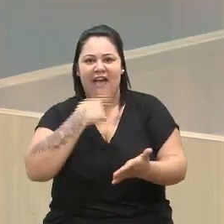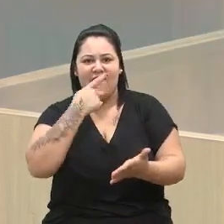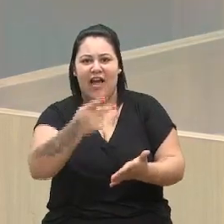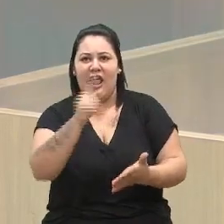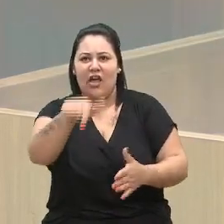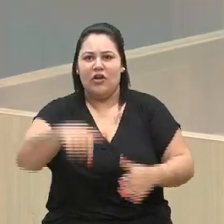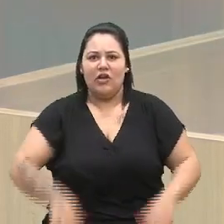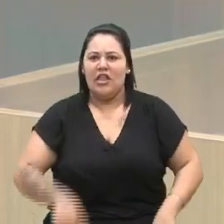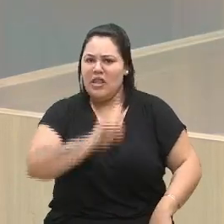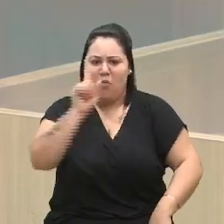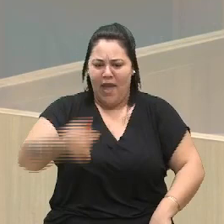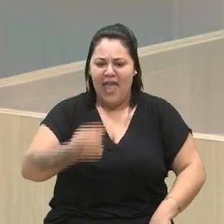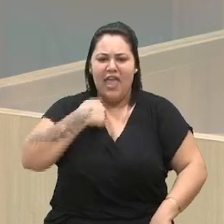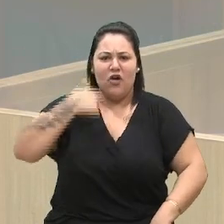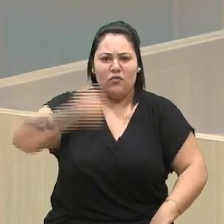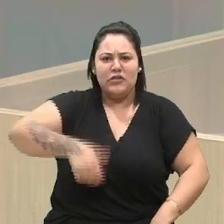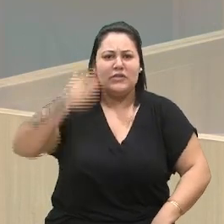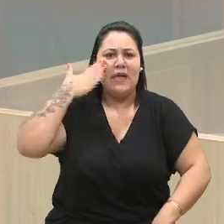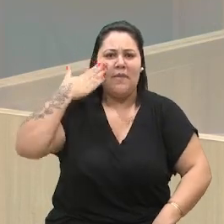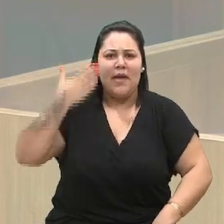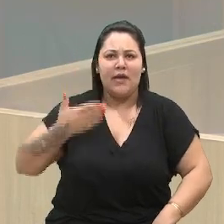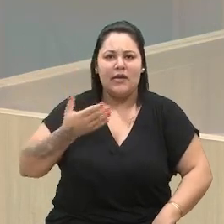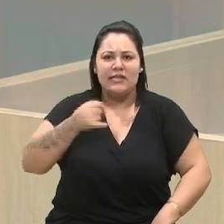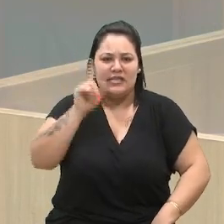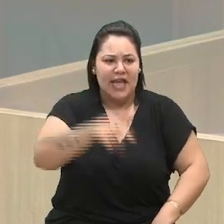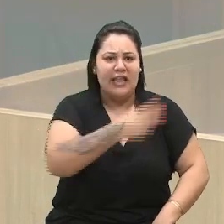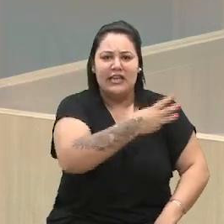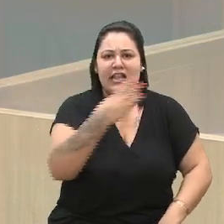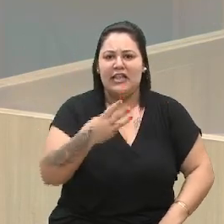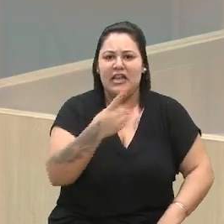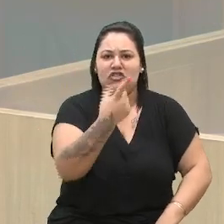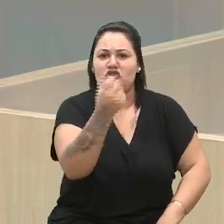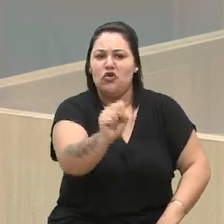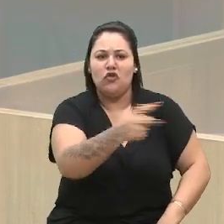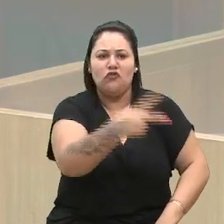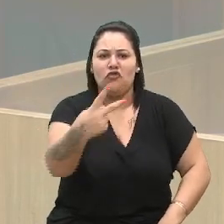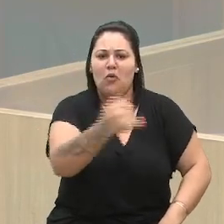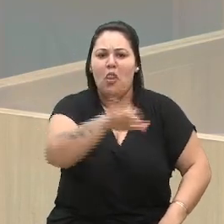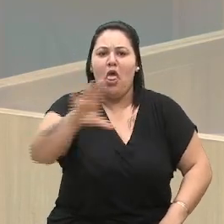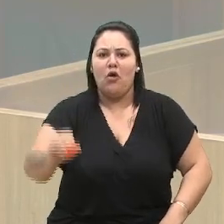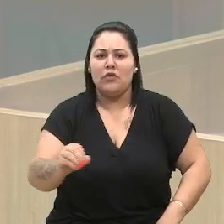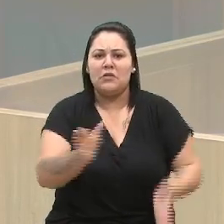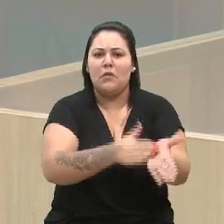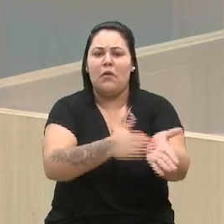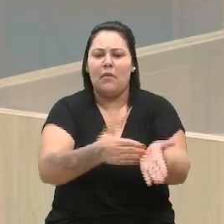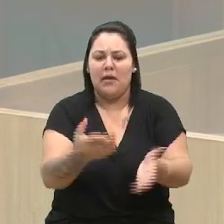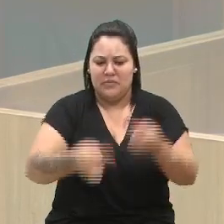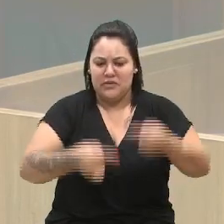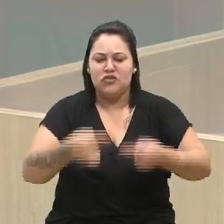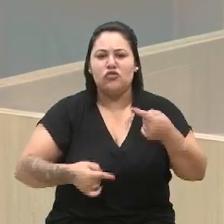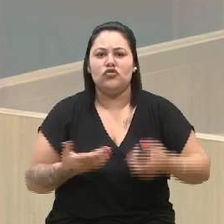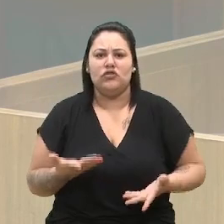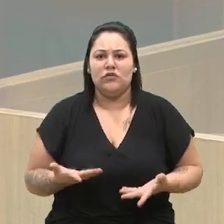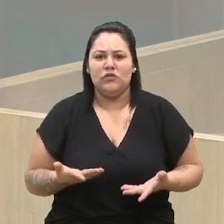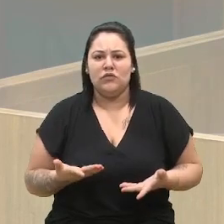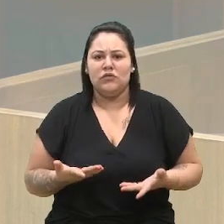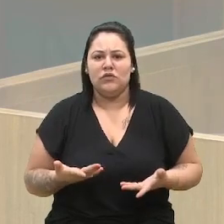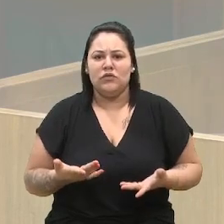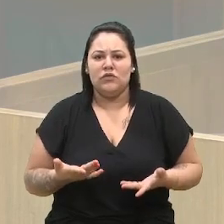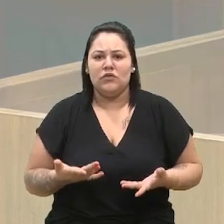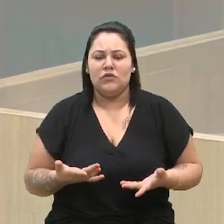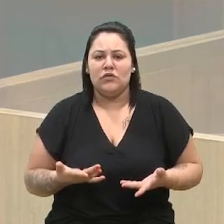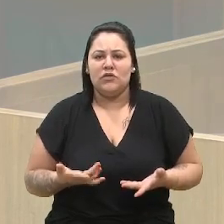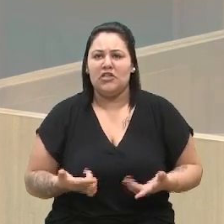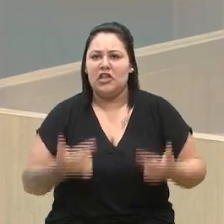é eu que tenho que saber se é 33, se é 18 ou se é 22, que isso aí vai ter que ser discutido. Então eu não estou